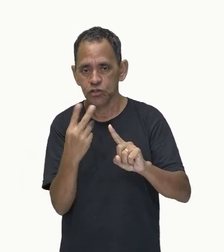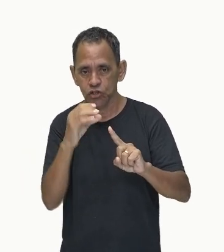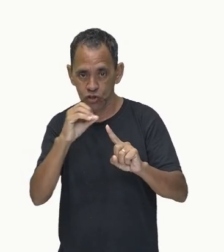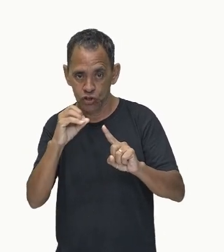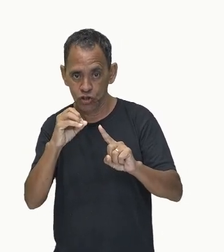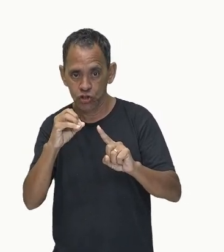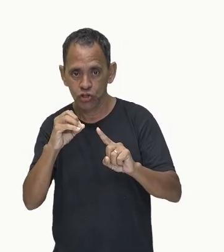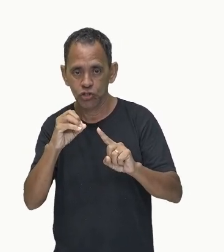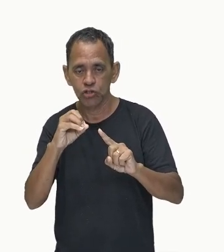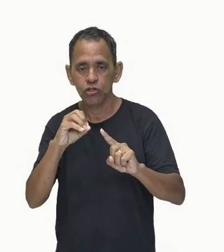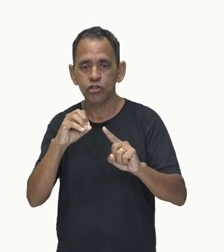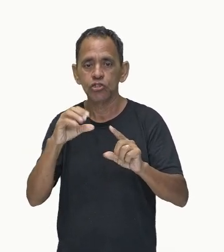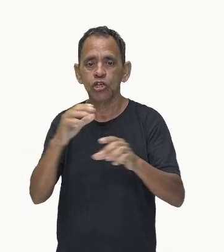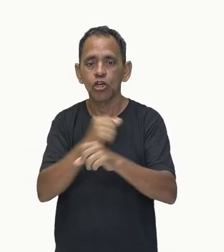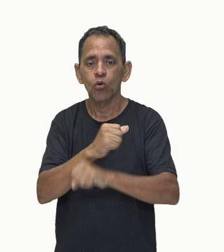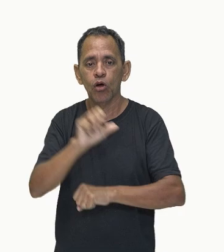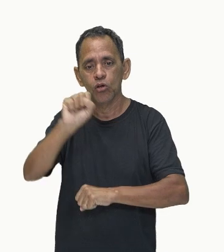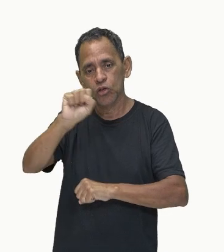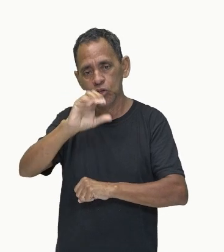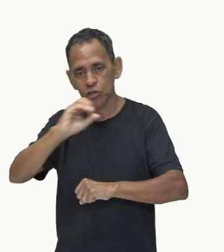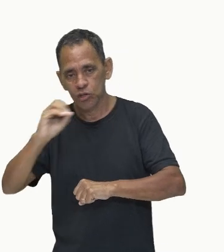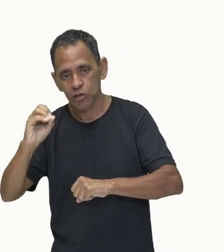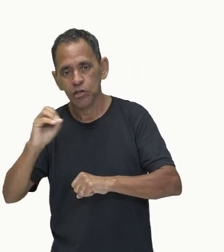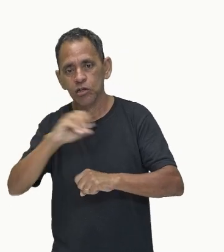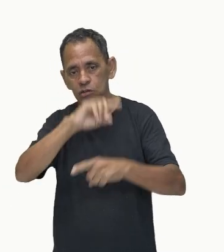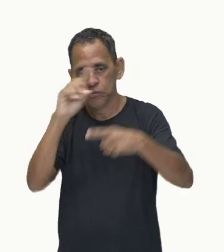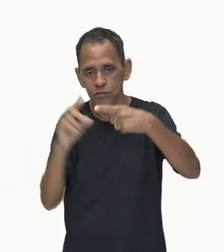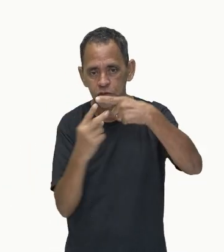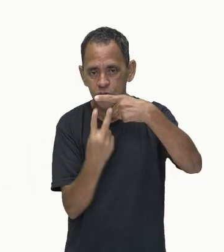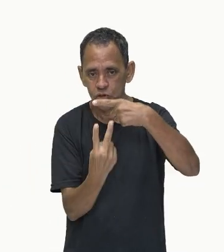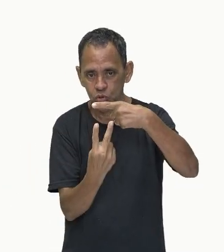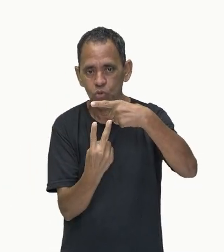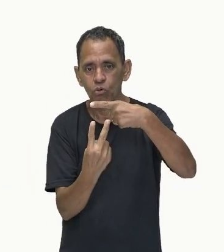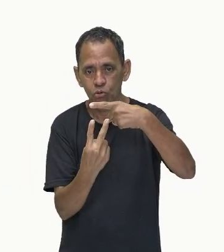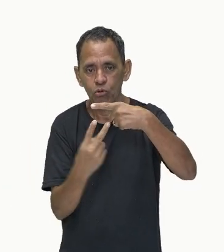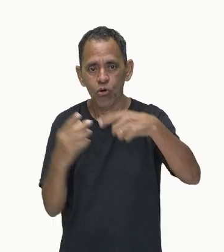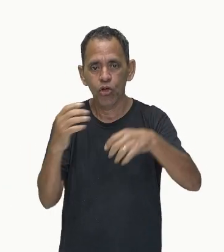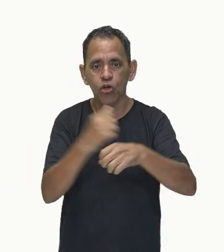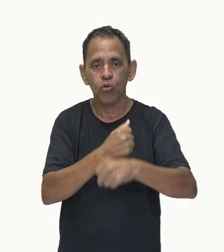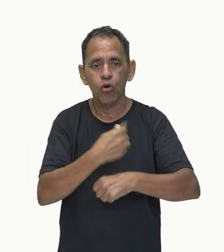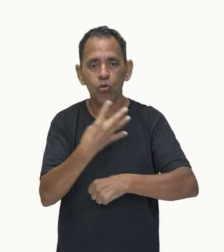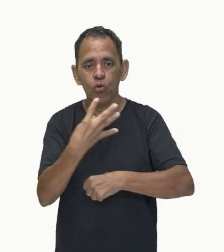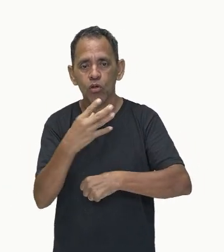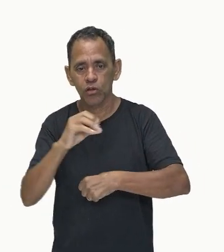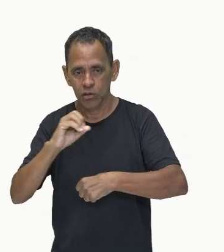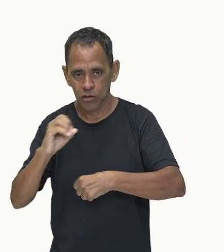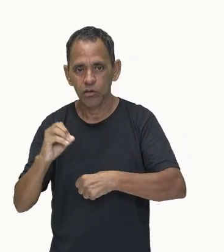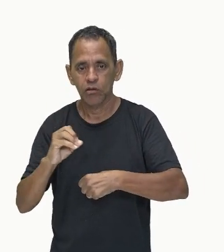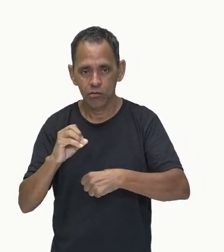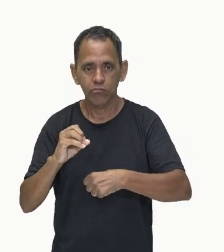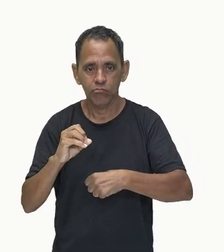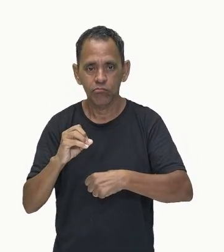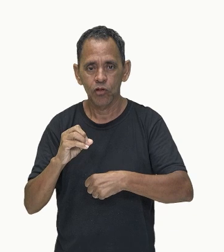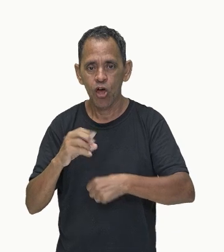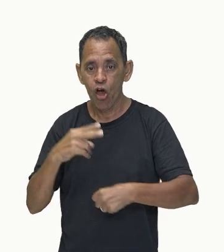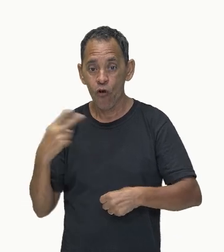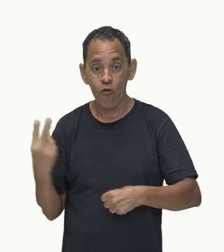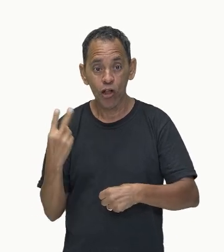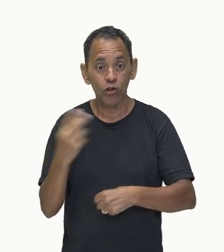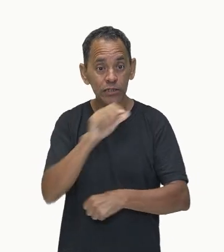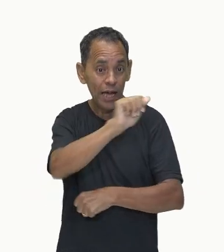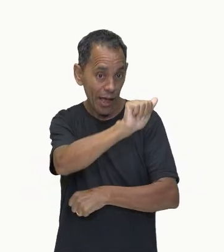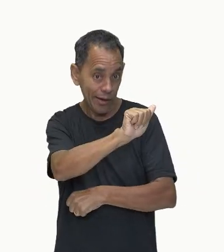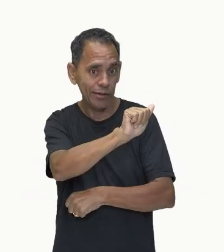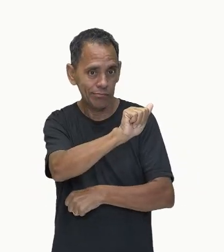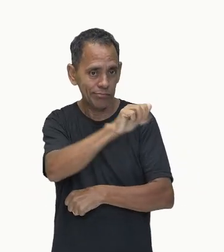é 800. 800 dividido por 2 é 400. É o valor da área. Então, se a